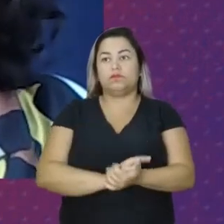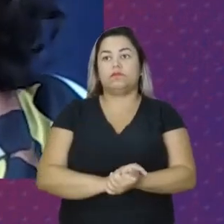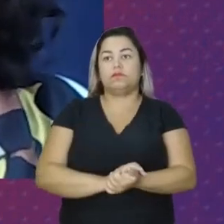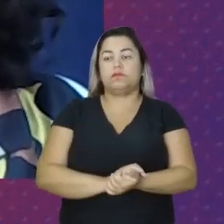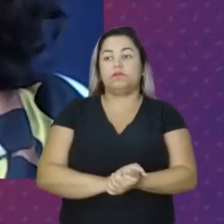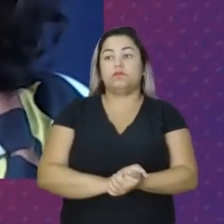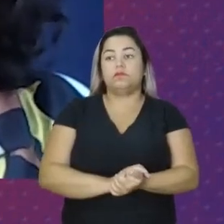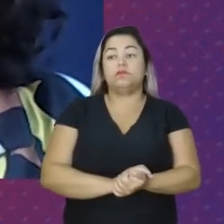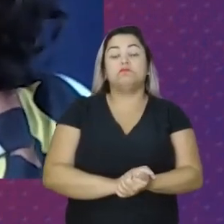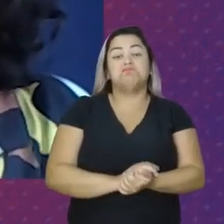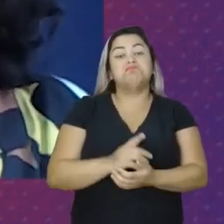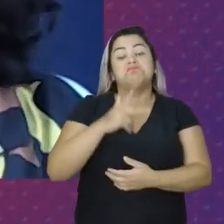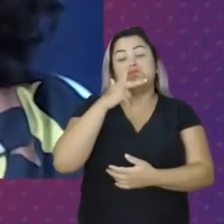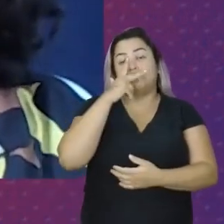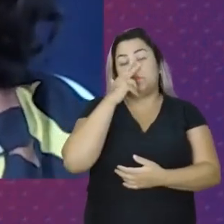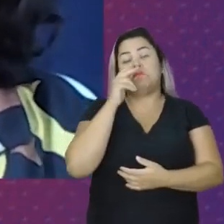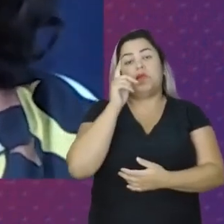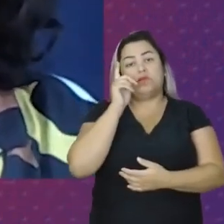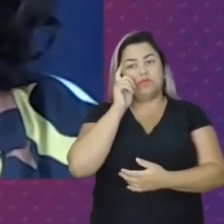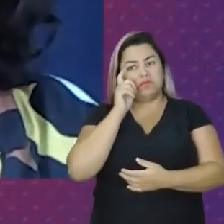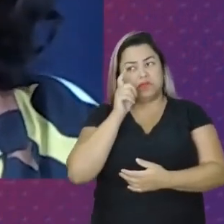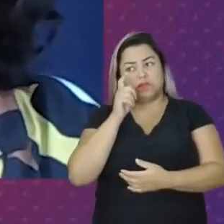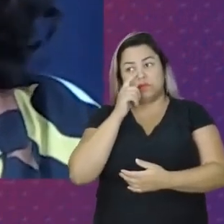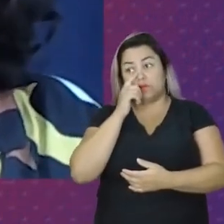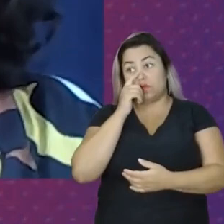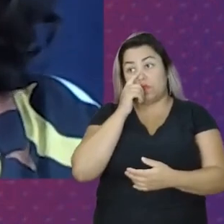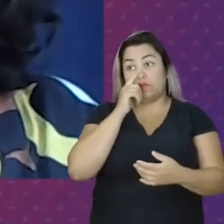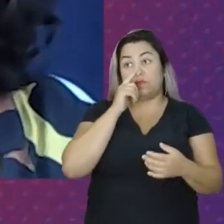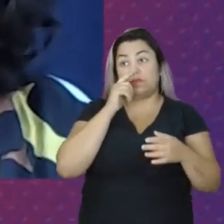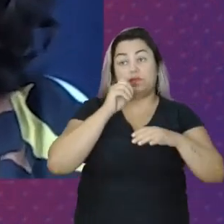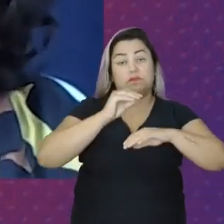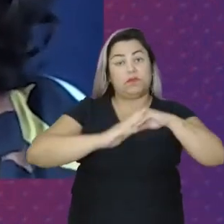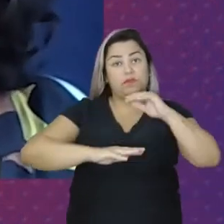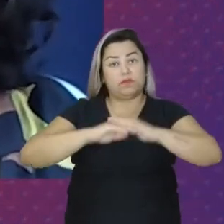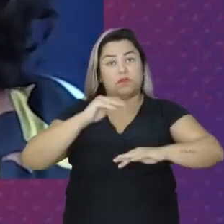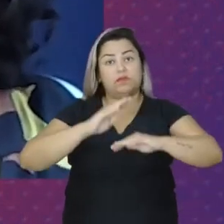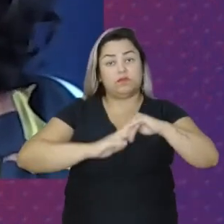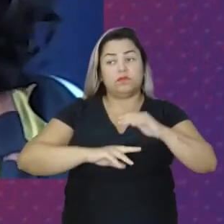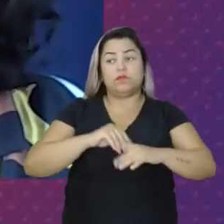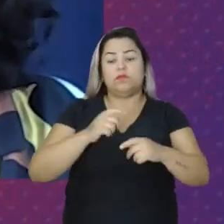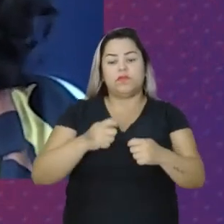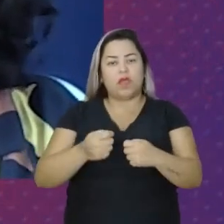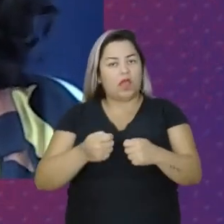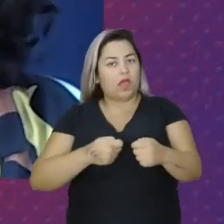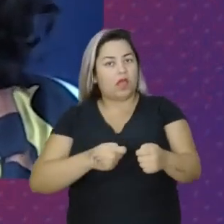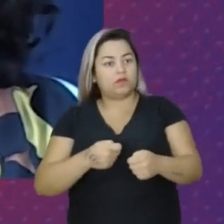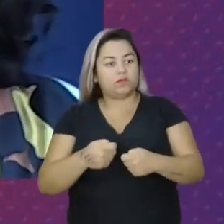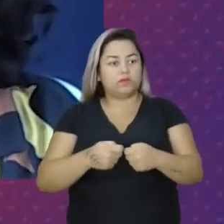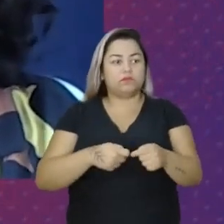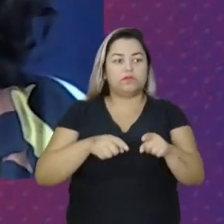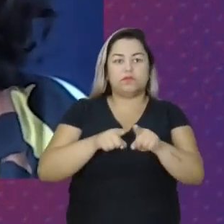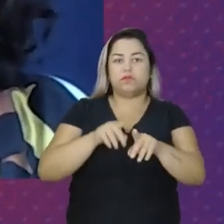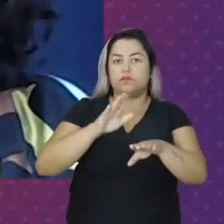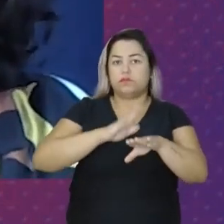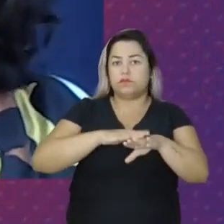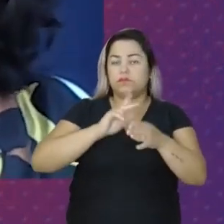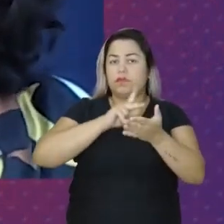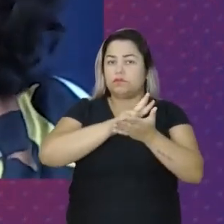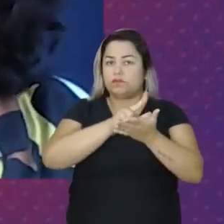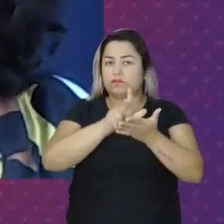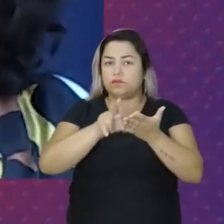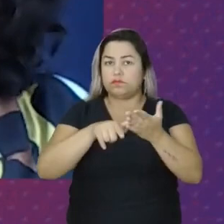Mas o que eu acho bem interessante é que essas ações, elas estão articuladas com os mais